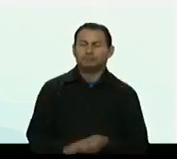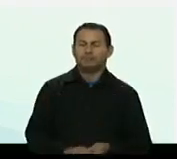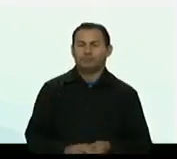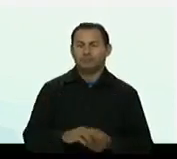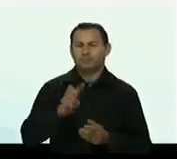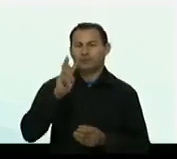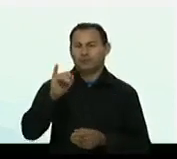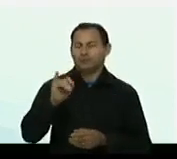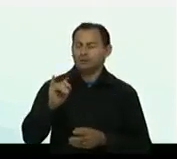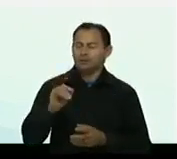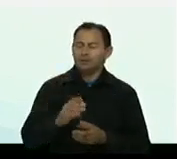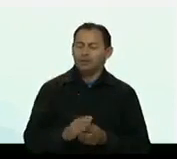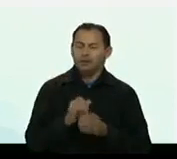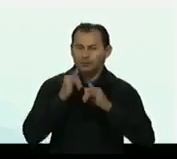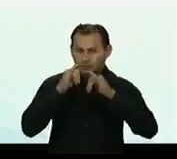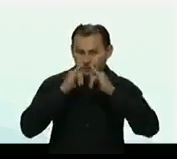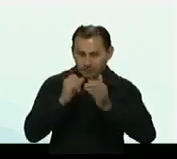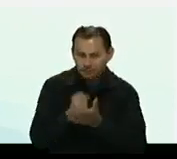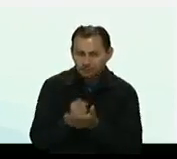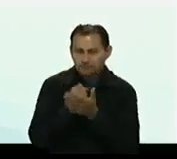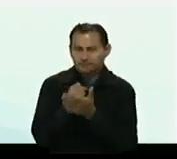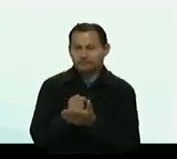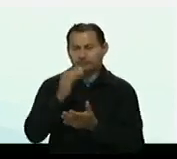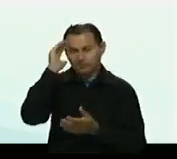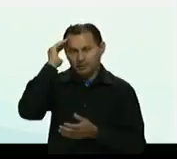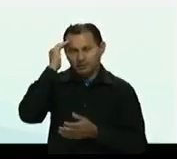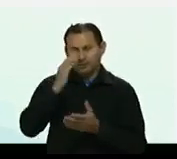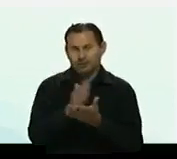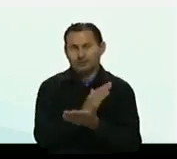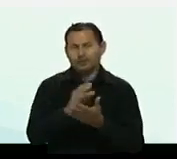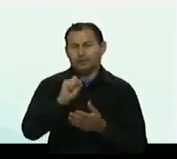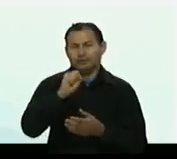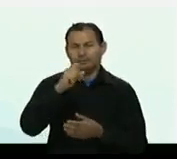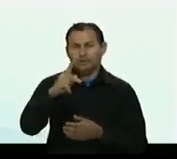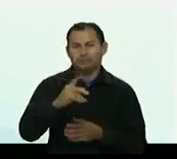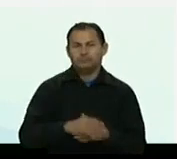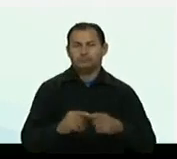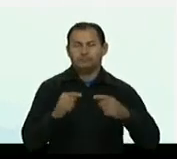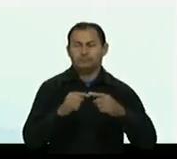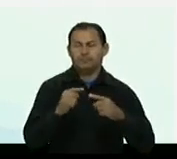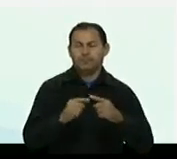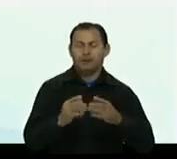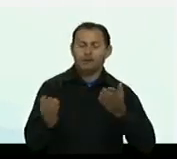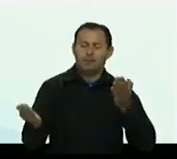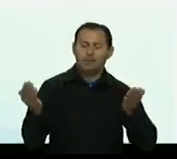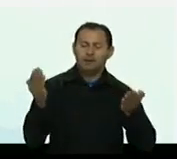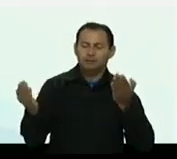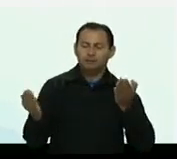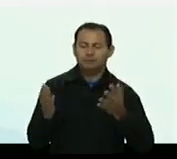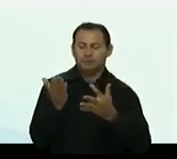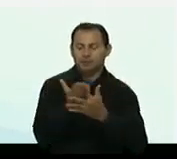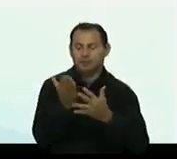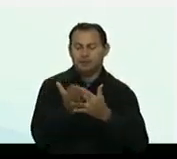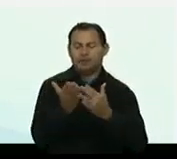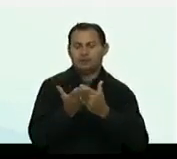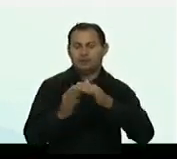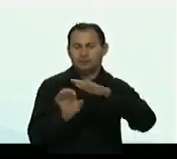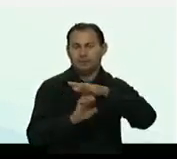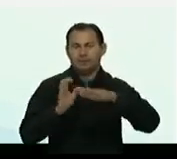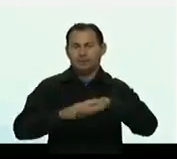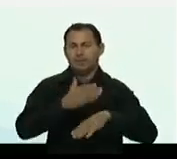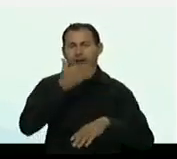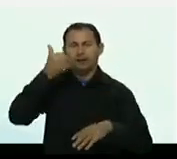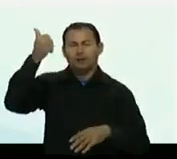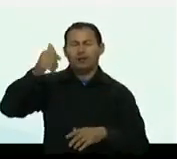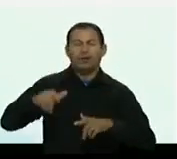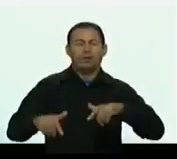isso nos auxiliará a entender algumas situações com relação às comparações entre qual empresa é mais vantajosa